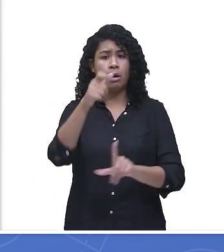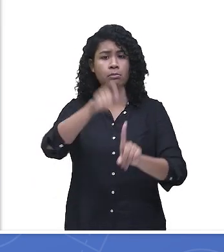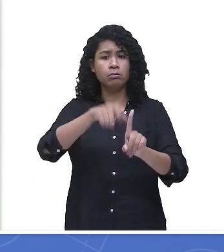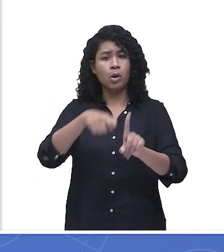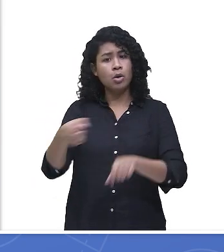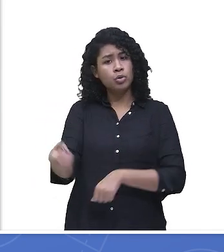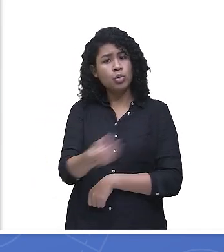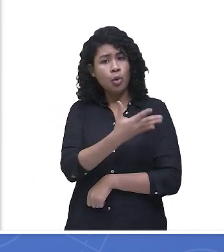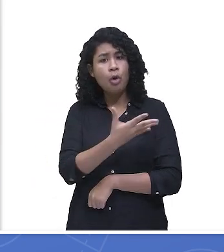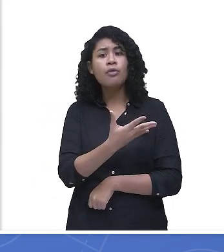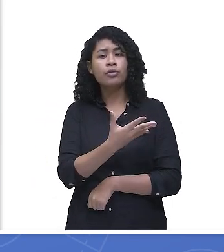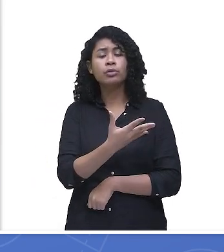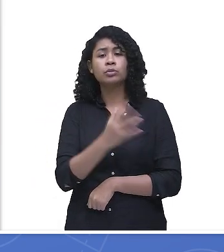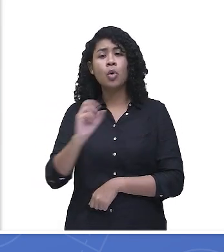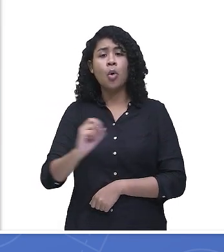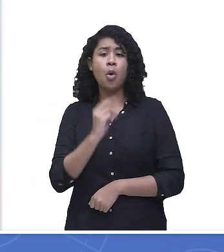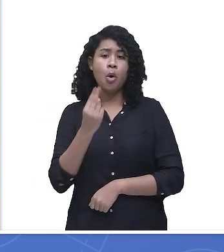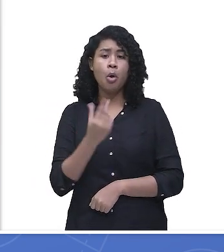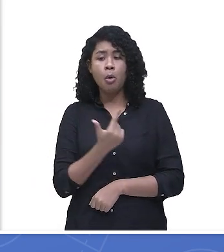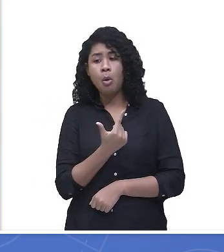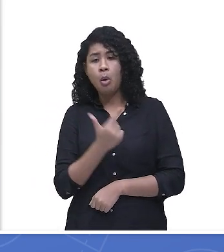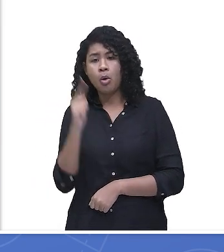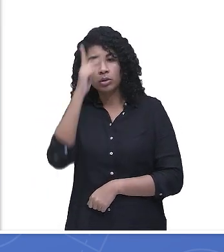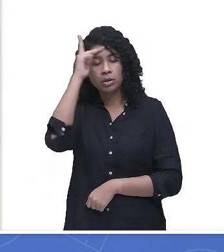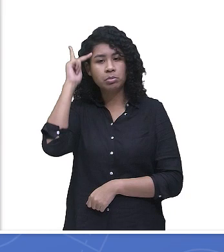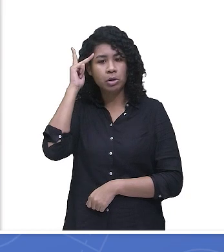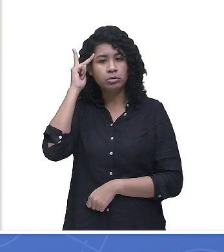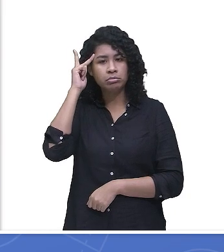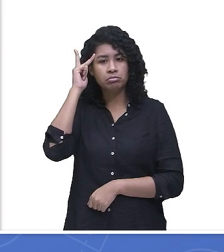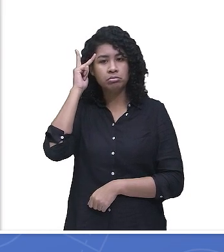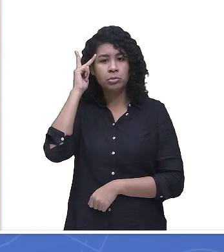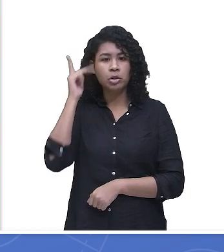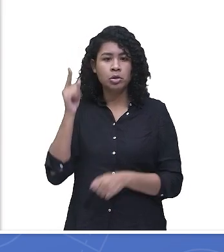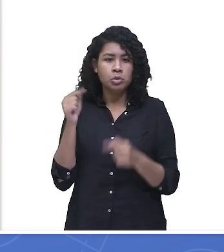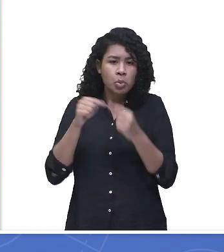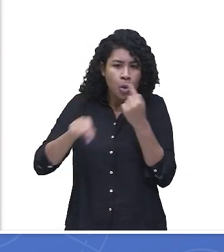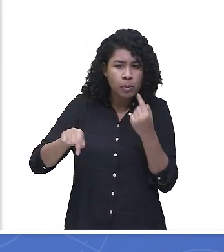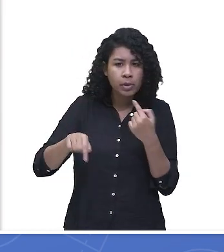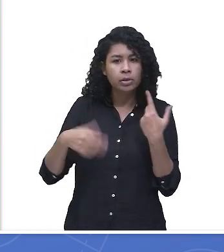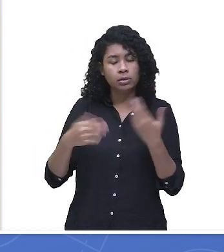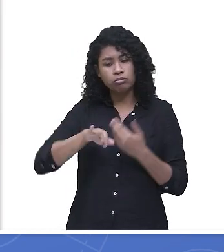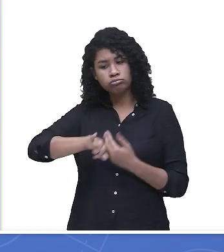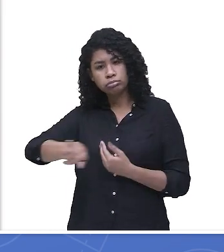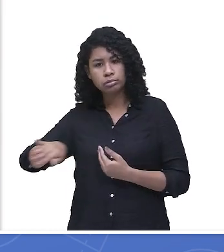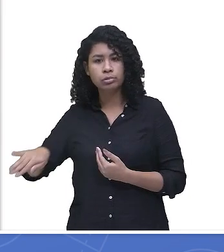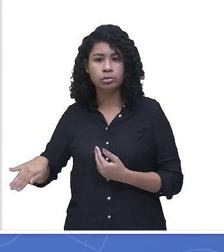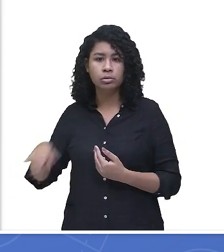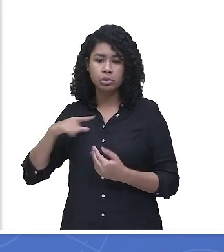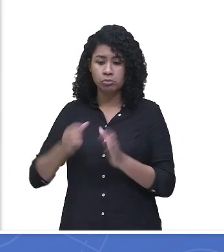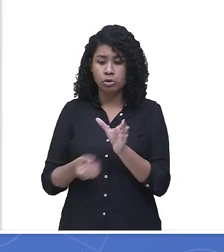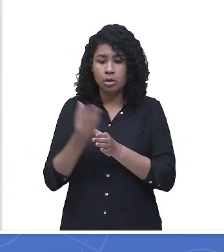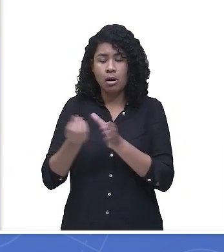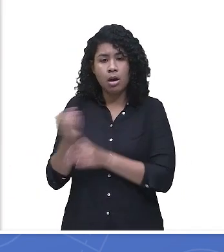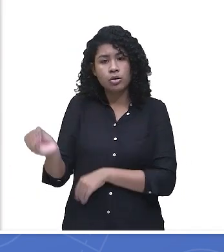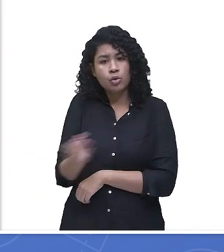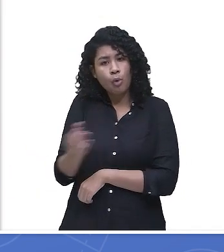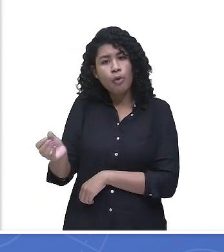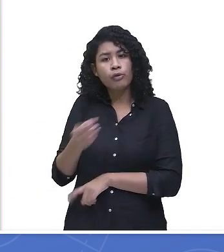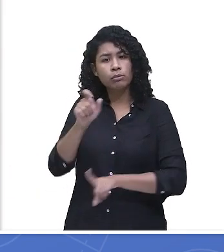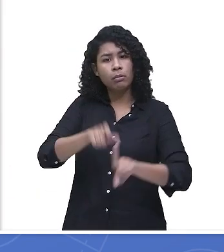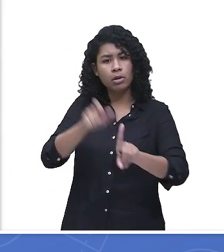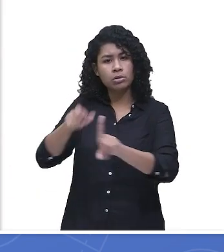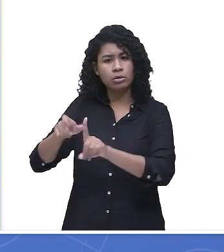como outros podem ser retirados da trama, tudo em prol do fio narrativo, certo? Então, os personagens se